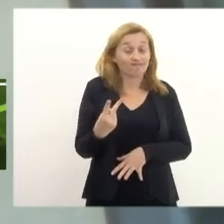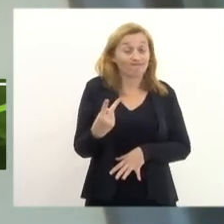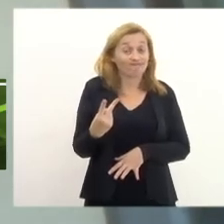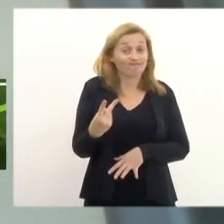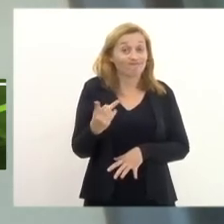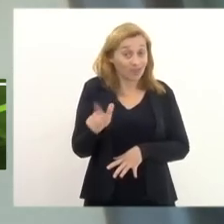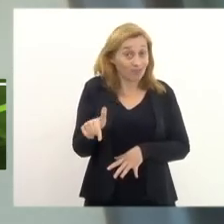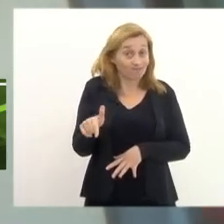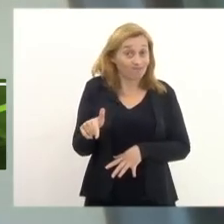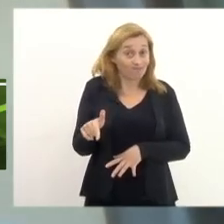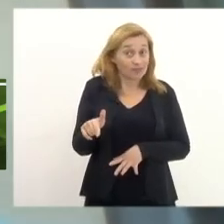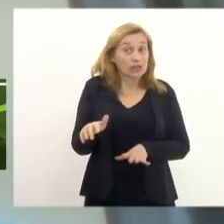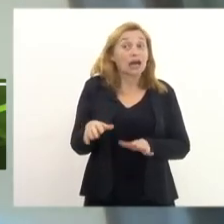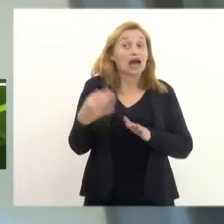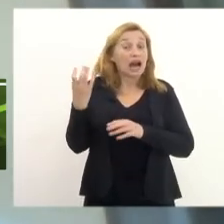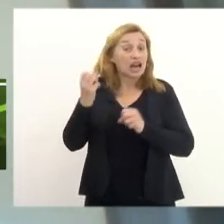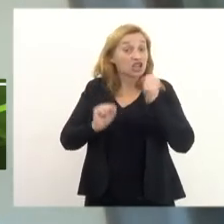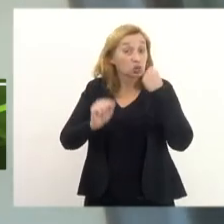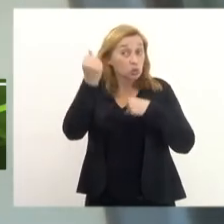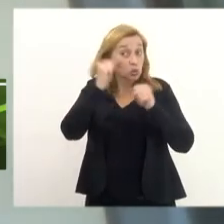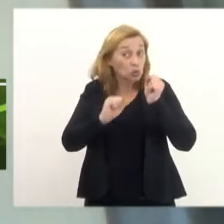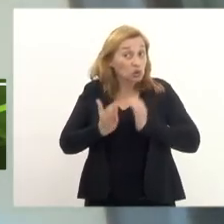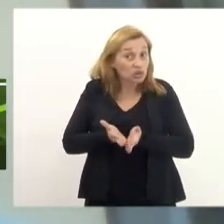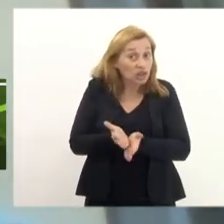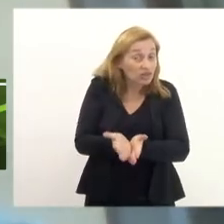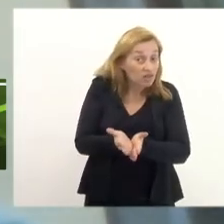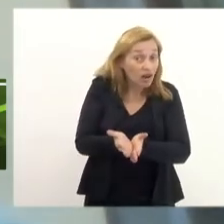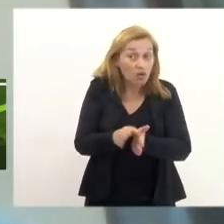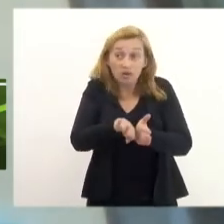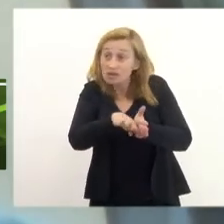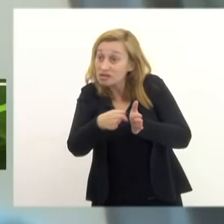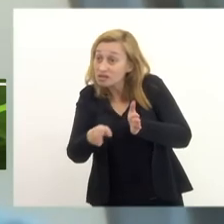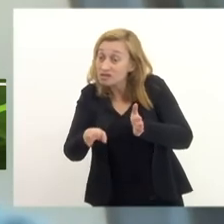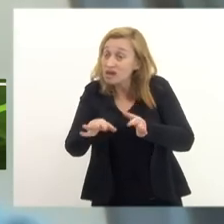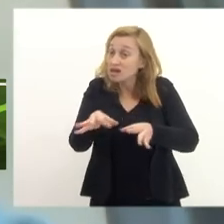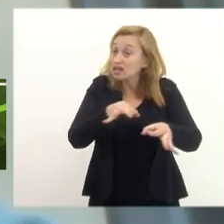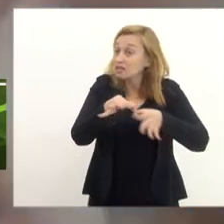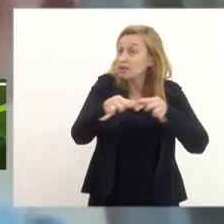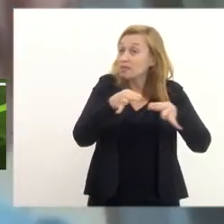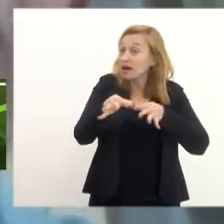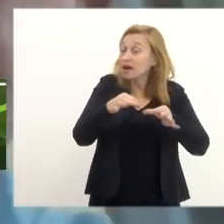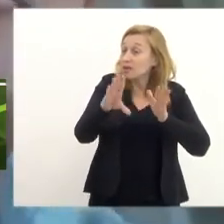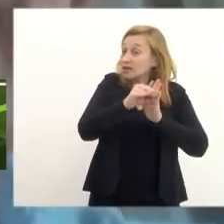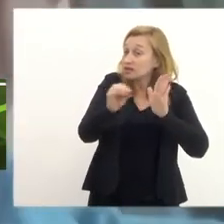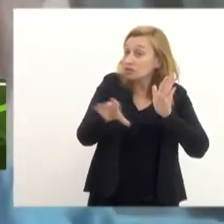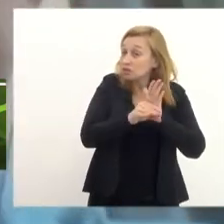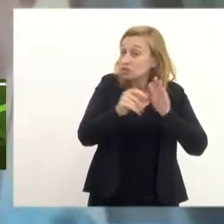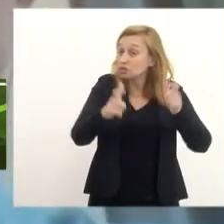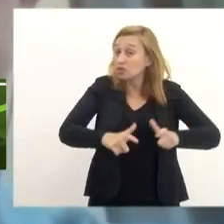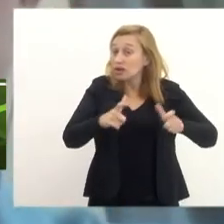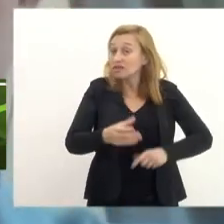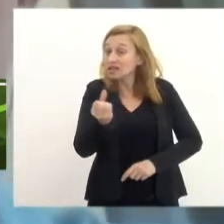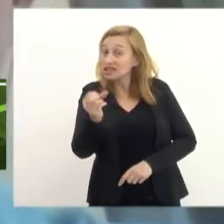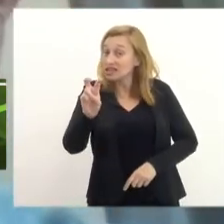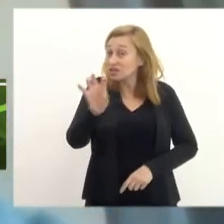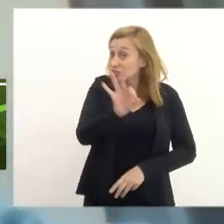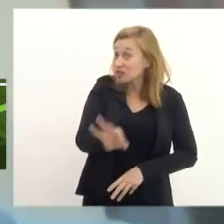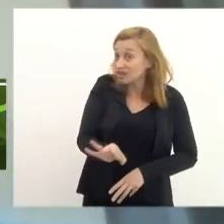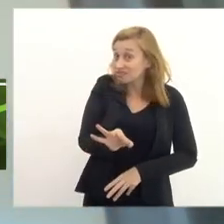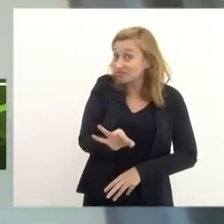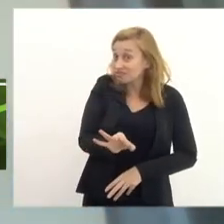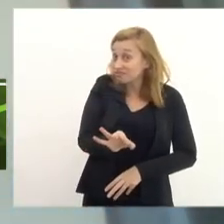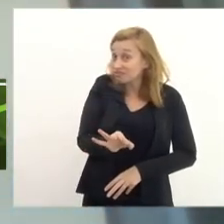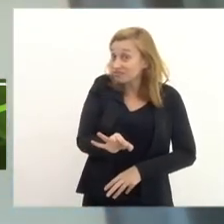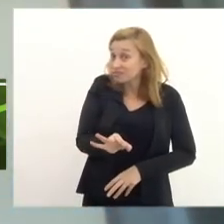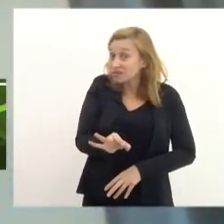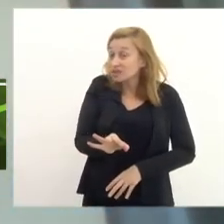Né? A indústria naval se preparou para atender o conteúdo local de 65%.